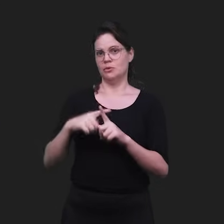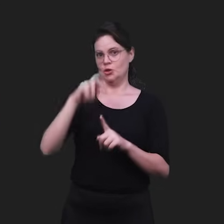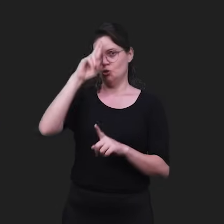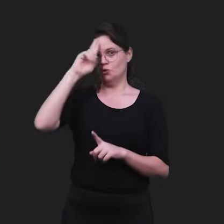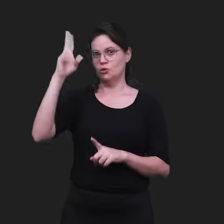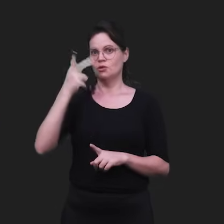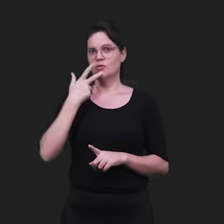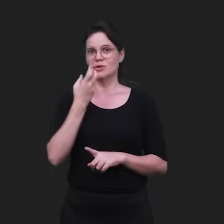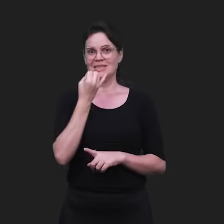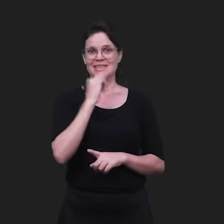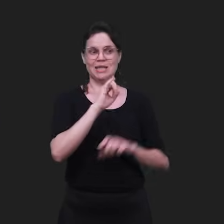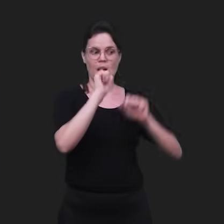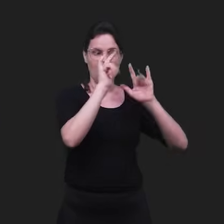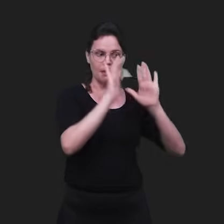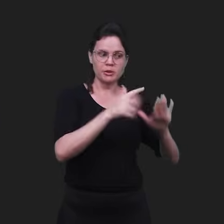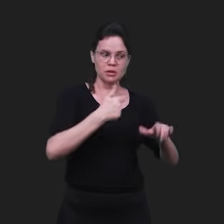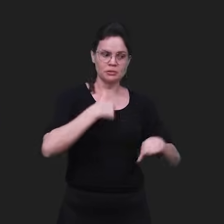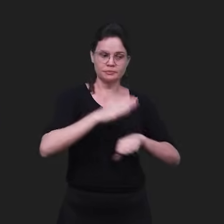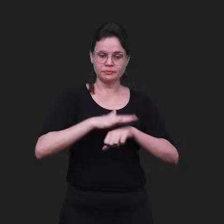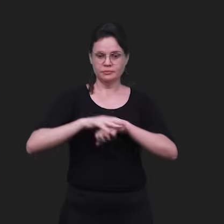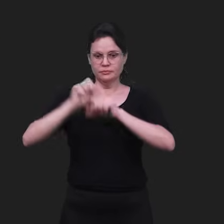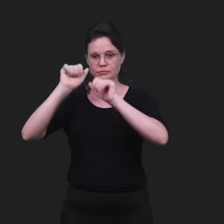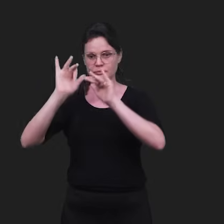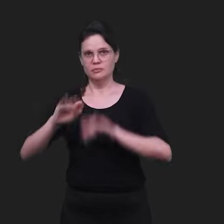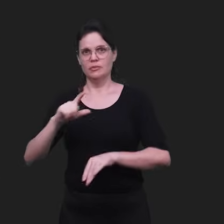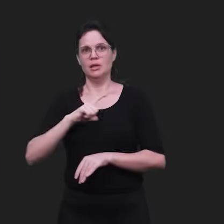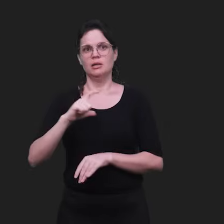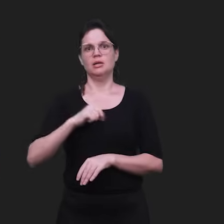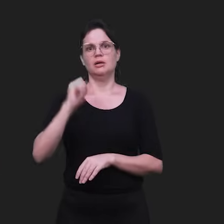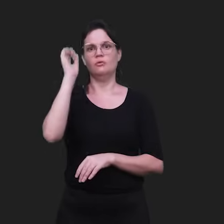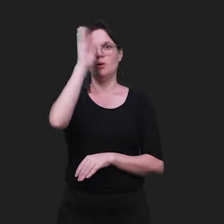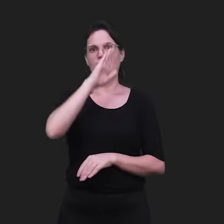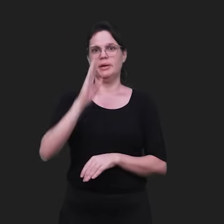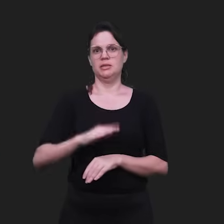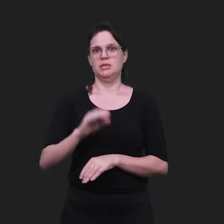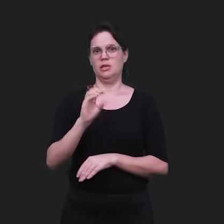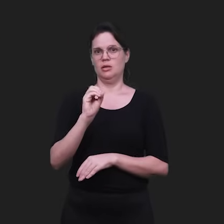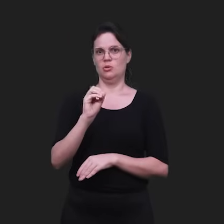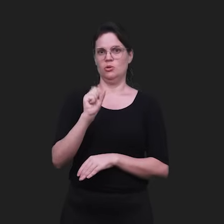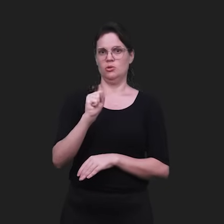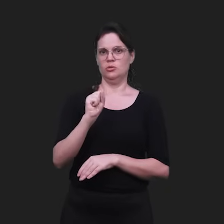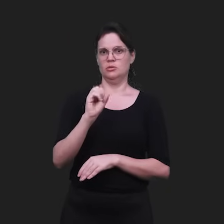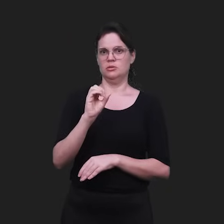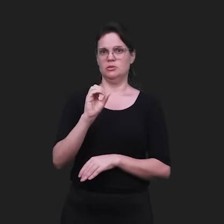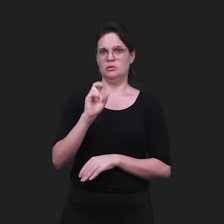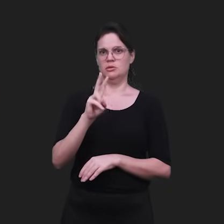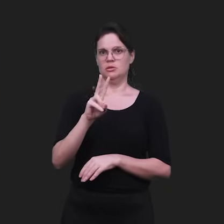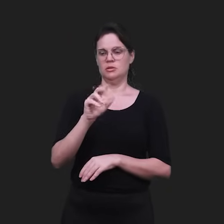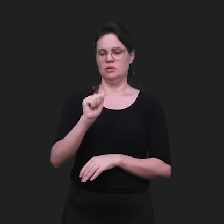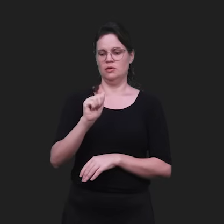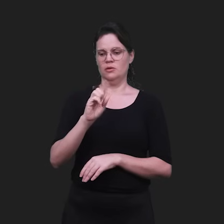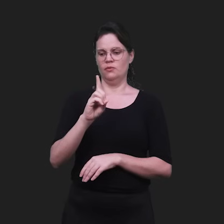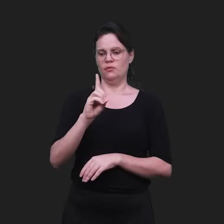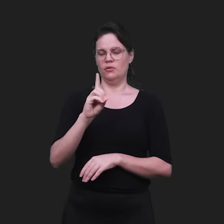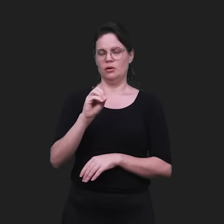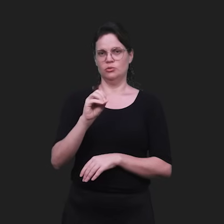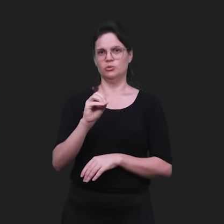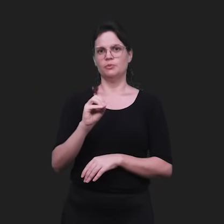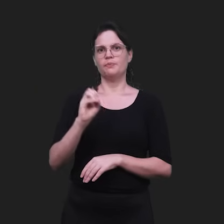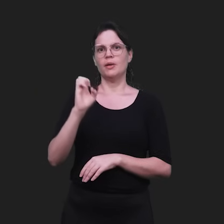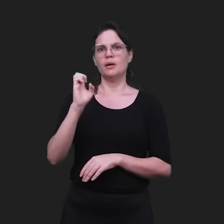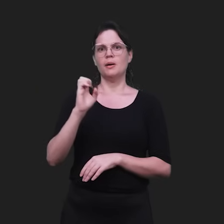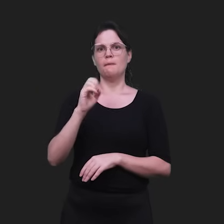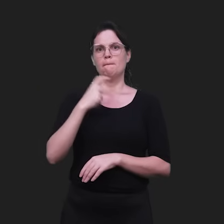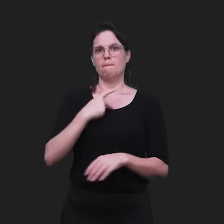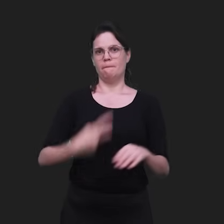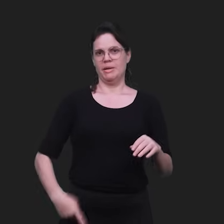abençoarem. O brasileiro Oswaldo Aranha, ele foi presidente da Assembleia Geral da ONU